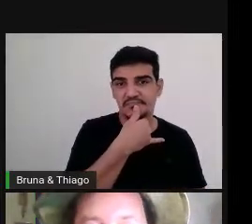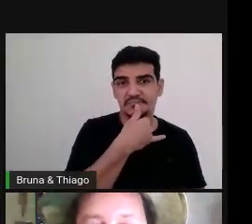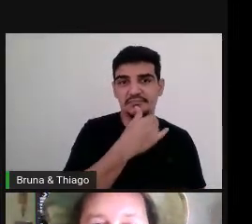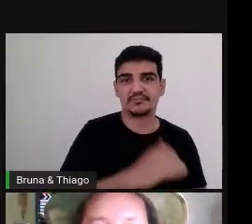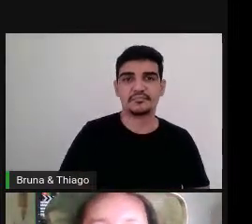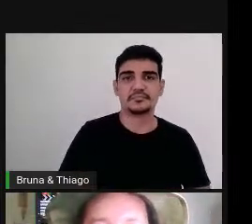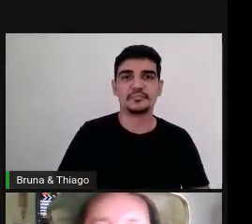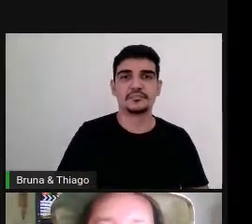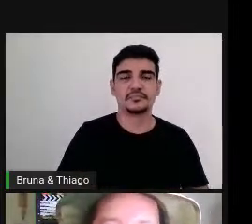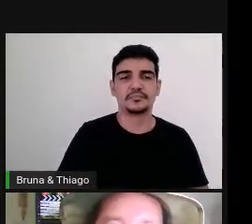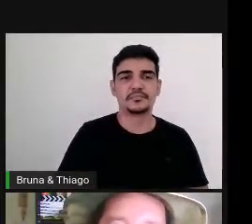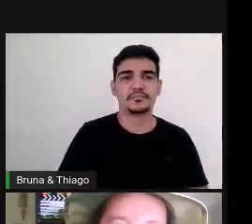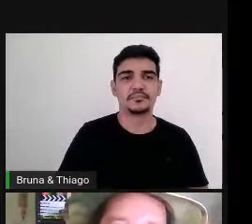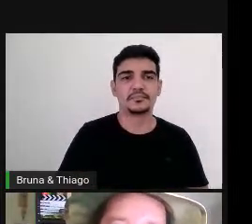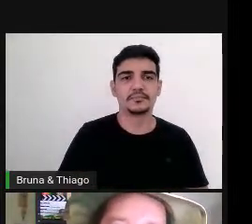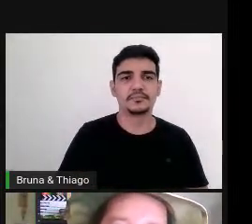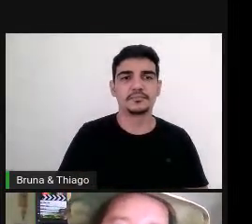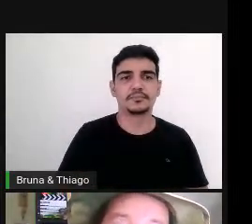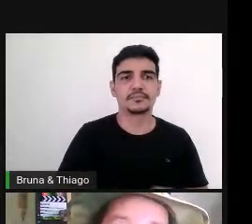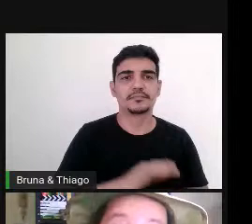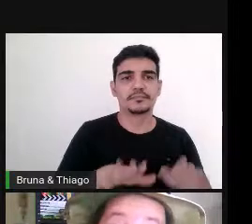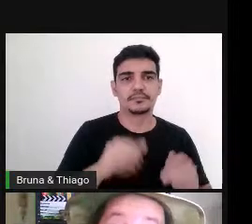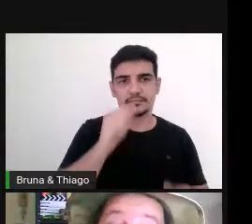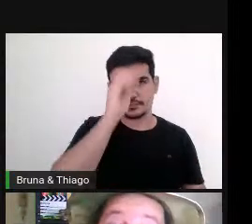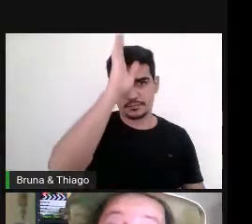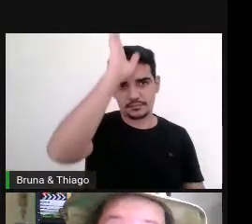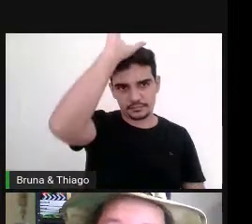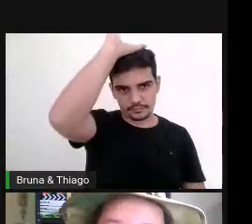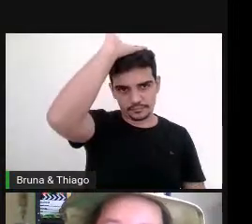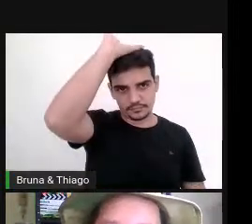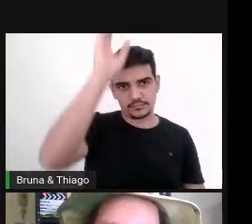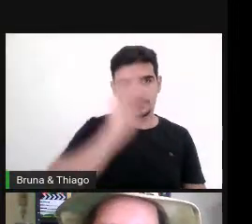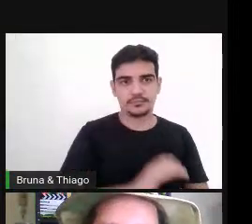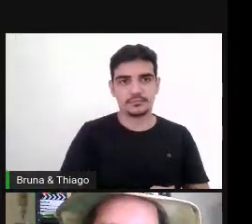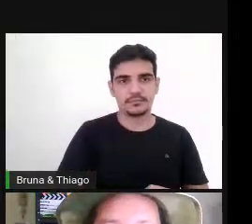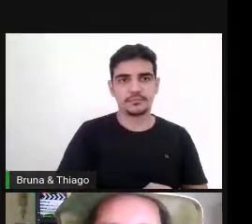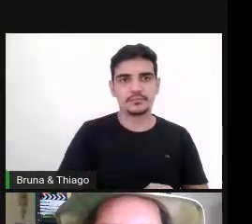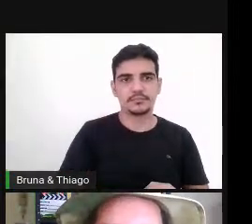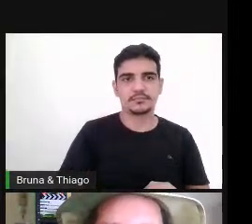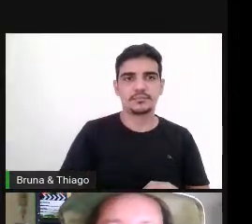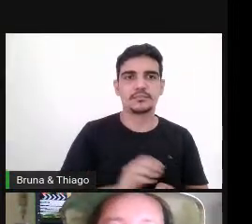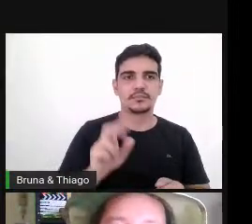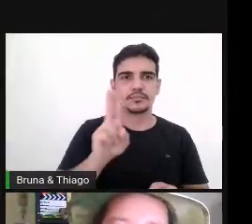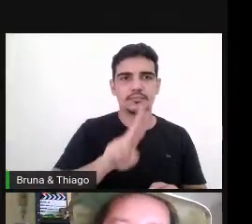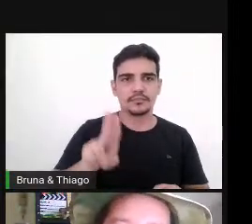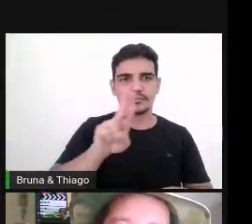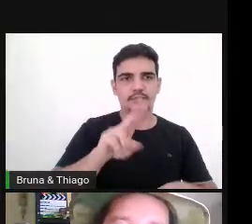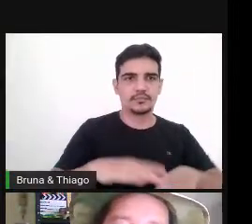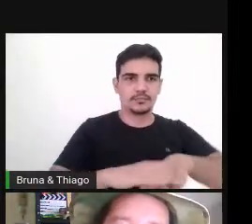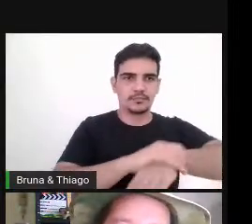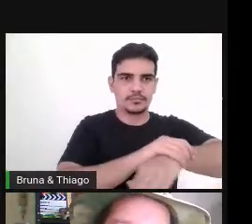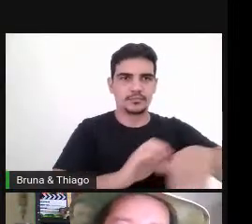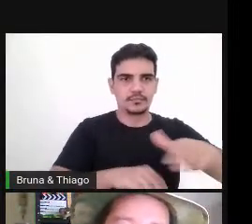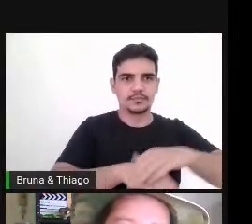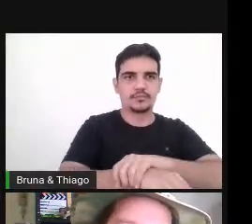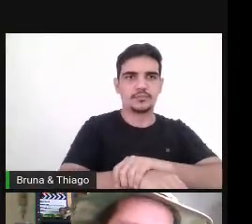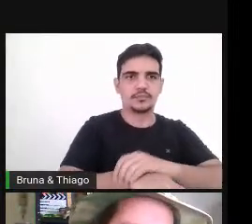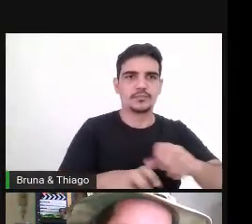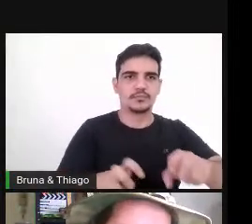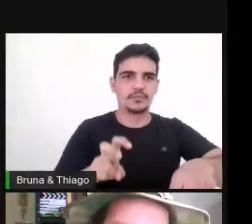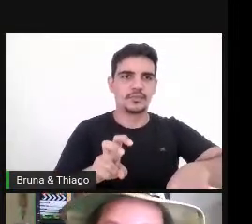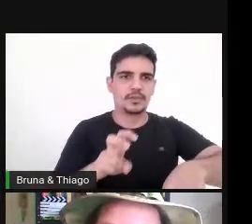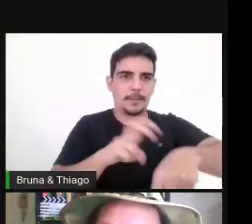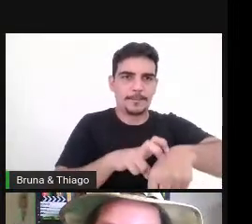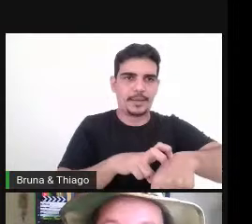mim. Mas o bombeiro, na hora de fazer a captura da cobra, mesmo usando luva de raspa, a cobra acabou ocasionando